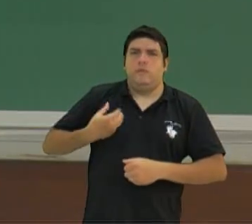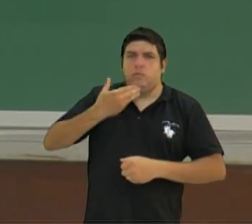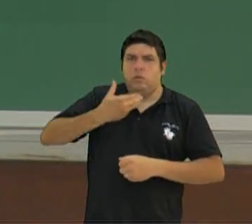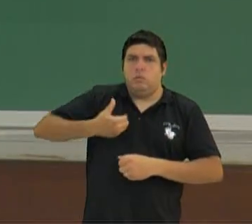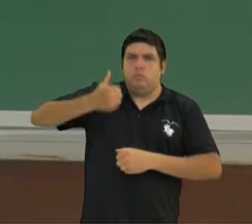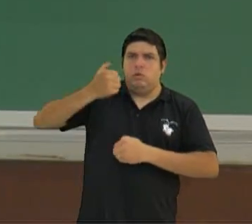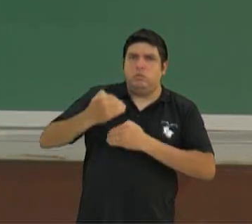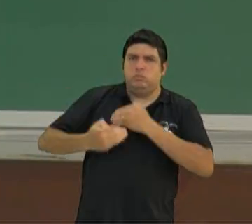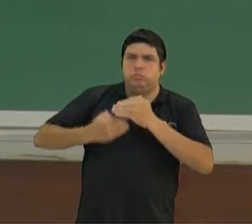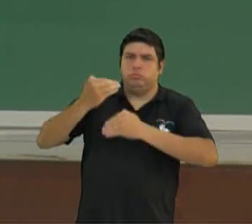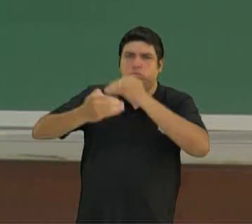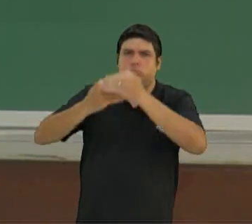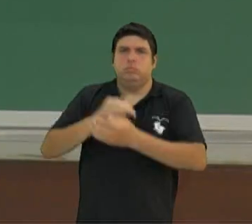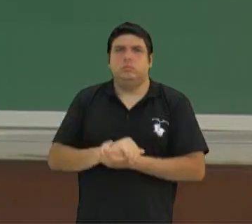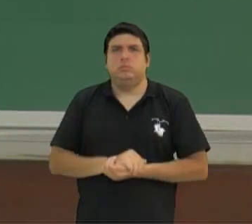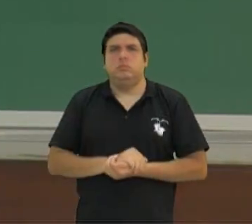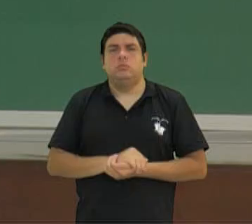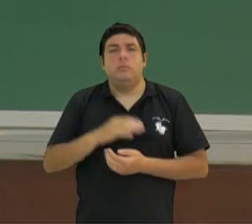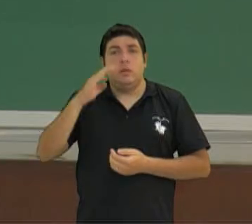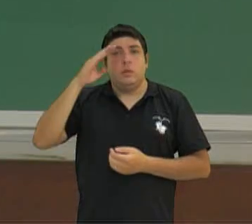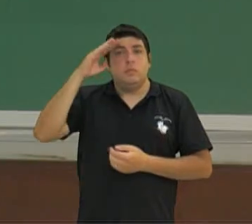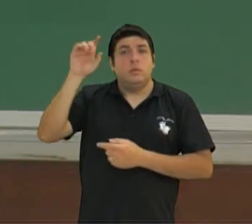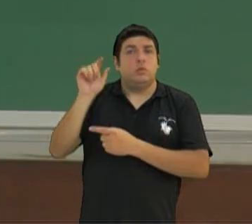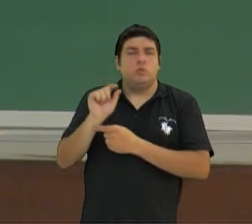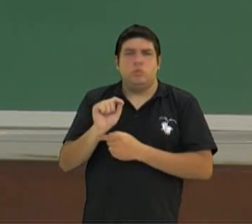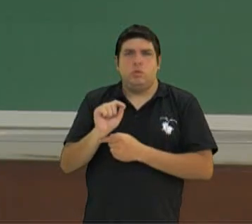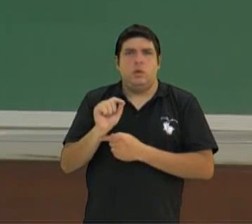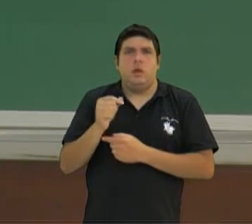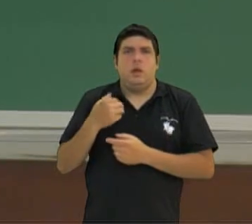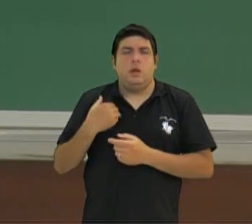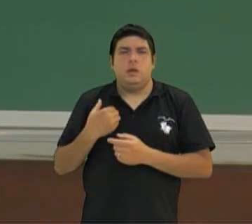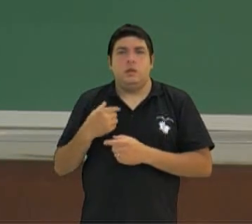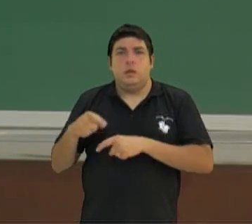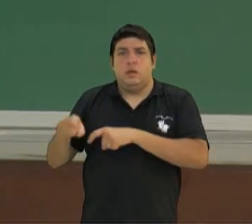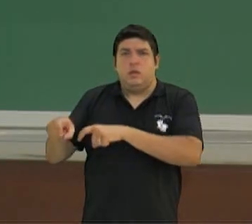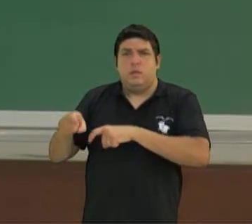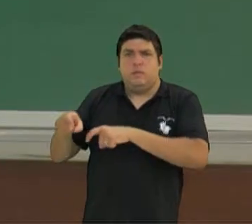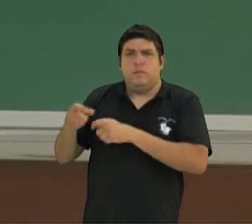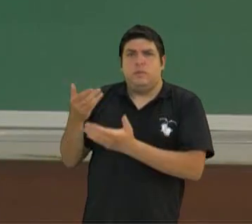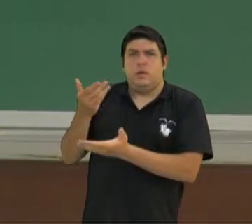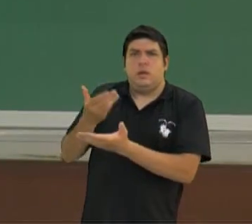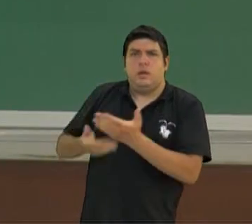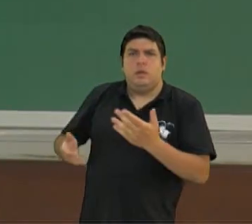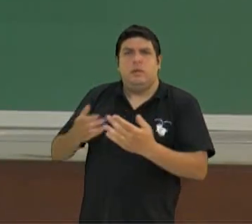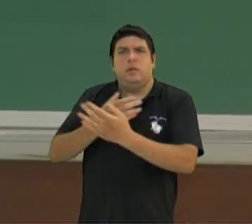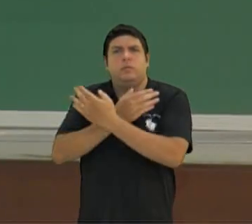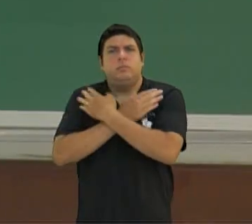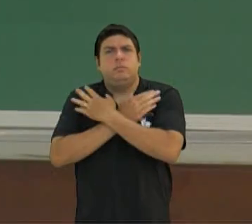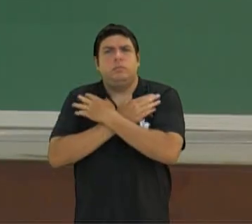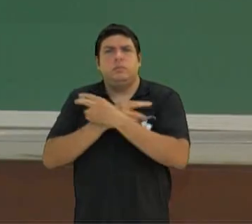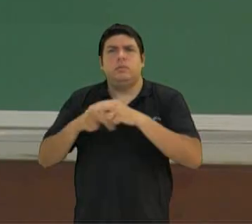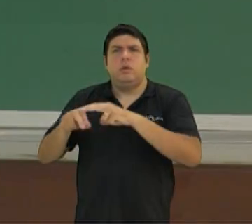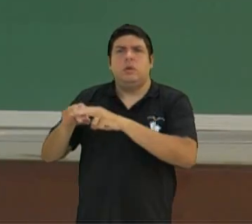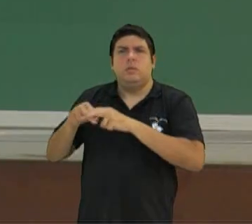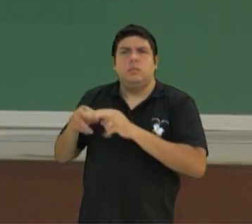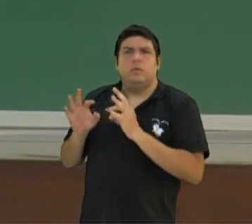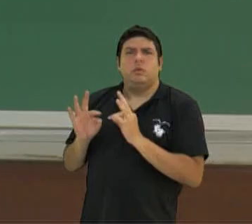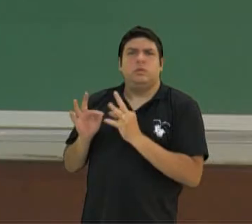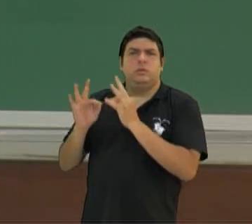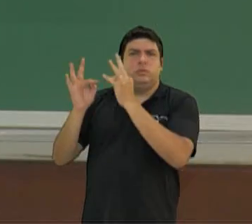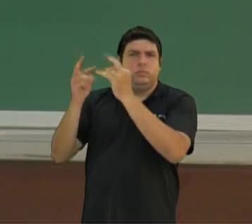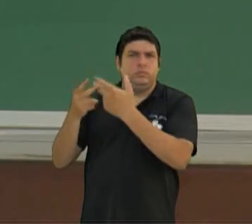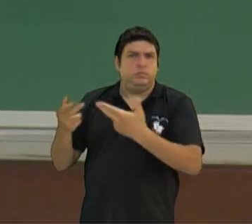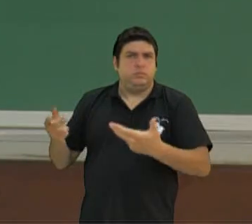ideia inicial ali, né? Principalmente essa perda de emprego na área rural pela mecanização da agricultura, que a gente também tinha falado a